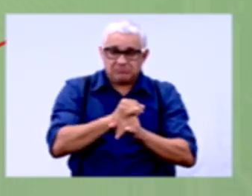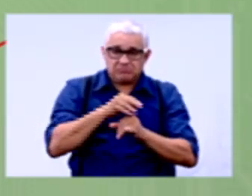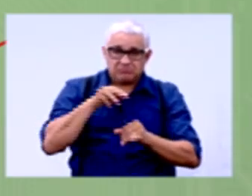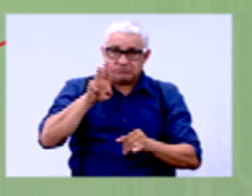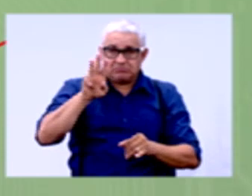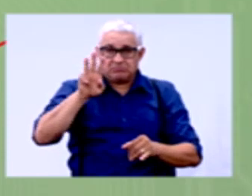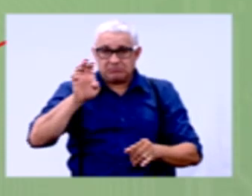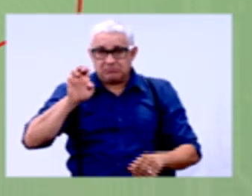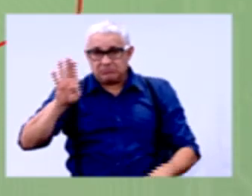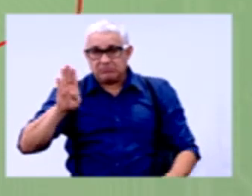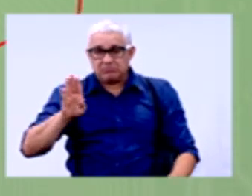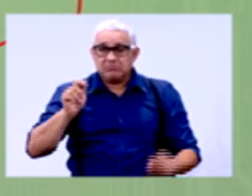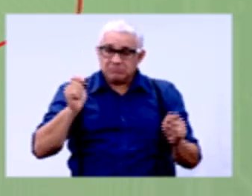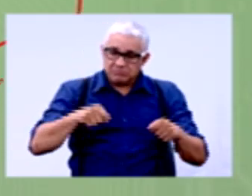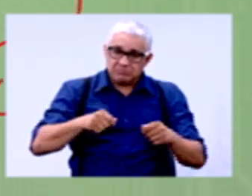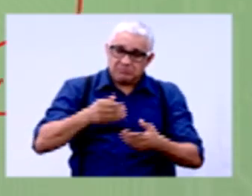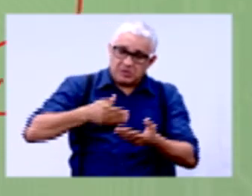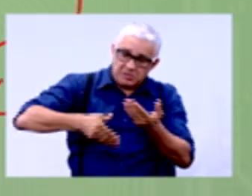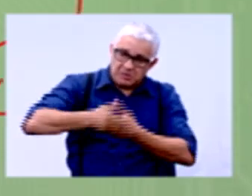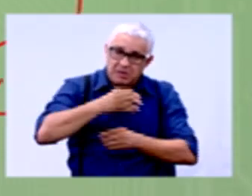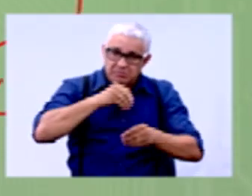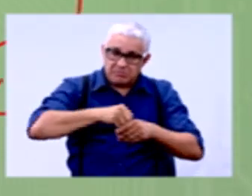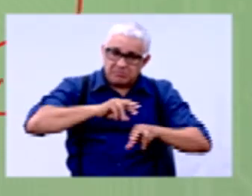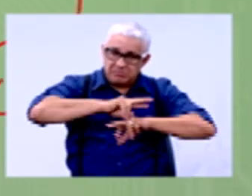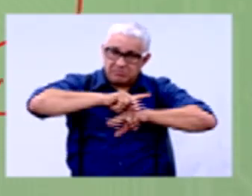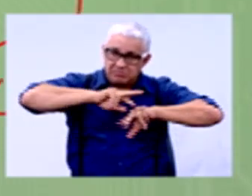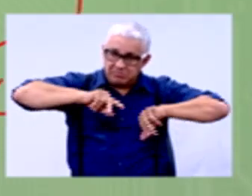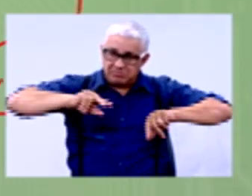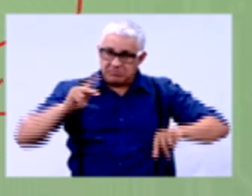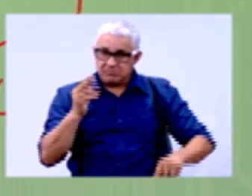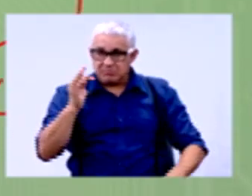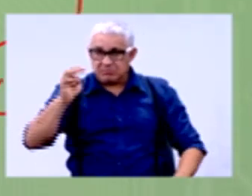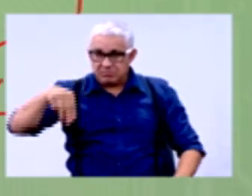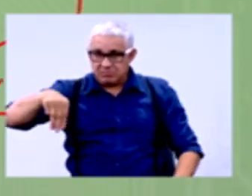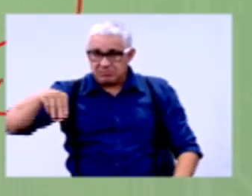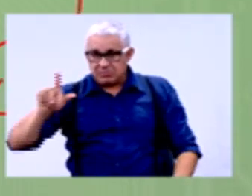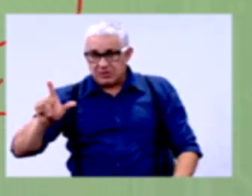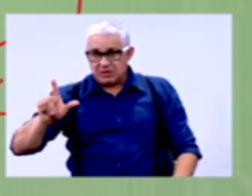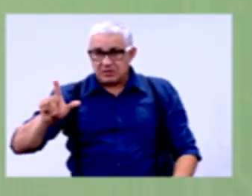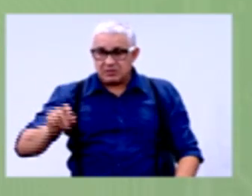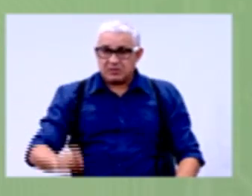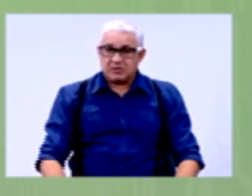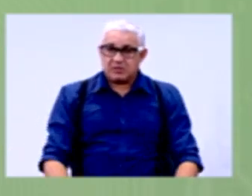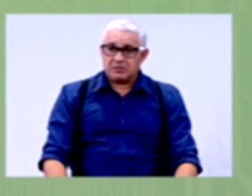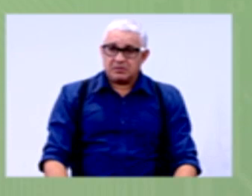script interagir com os nossos elementos HTML, certo?